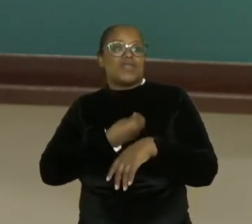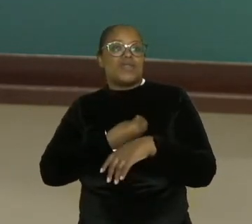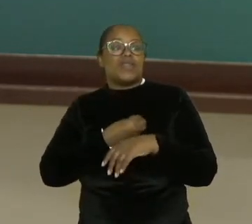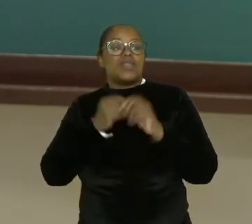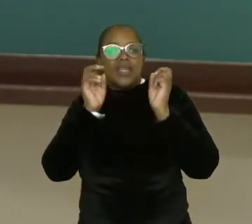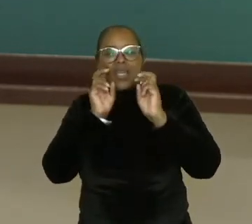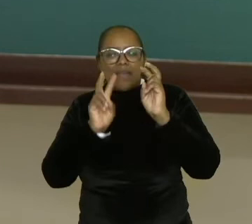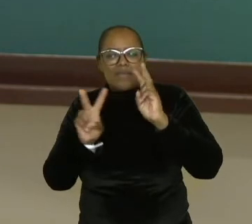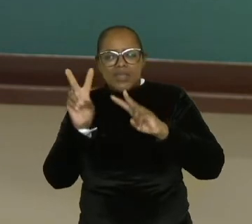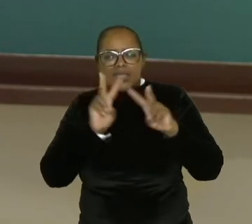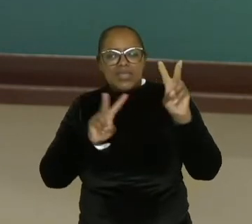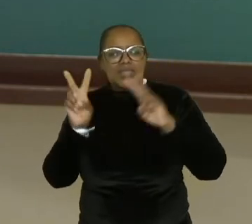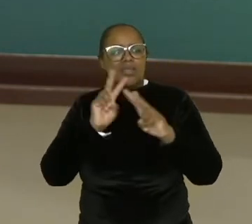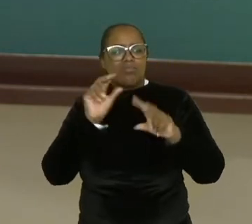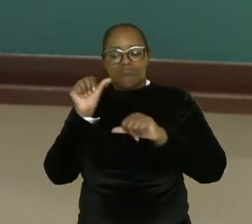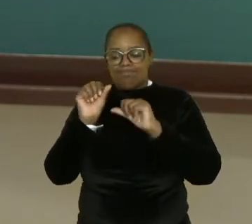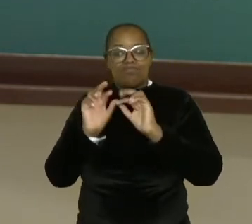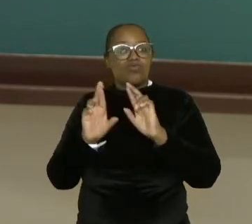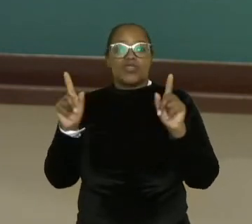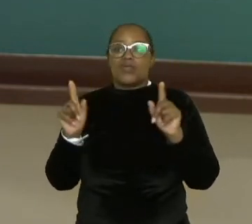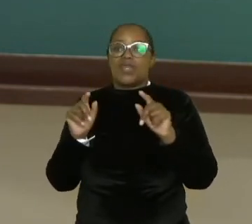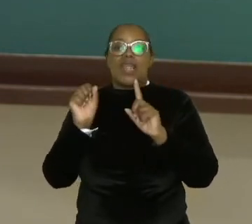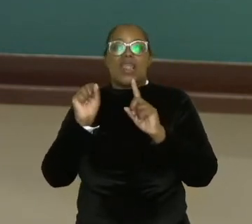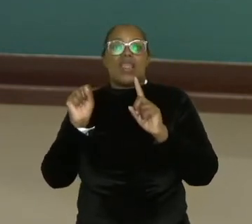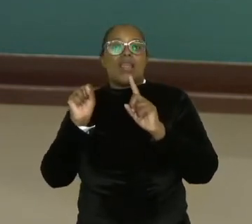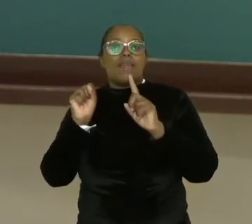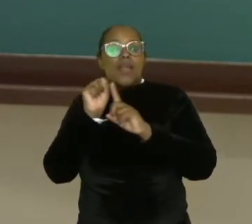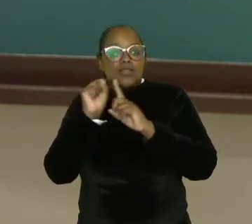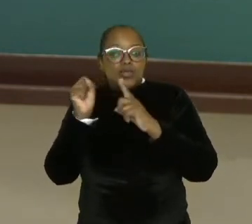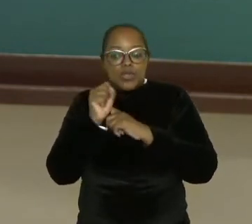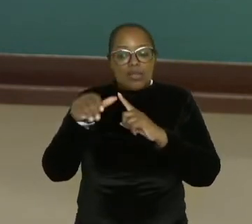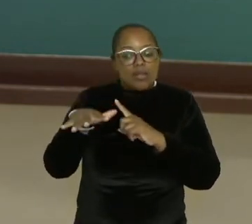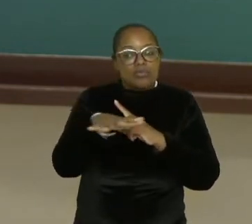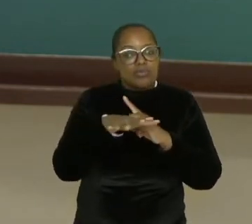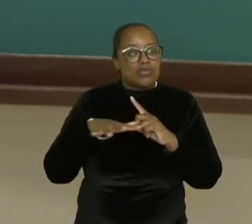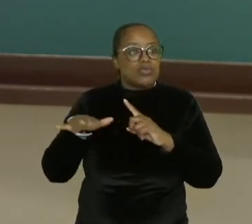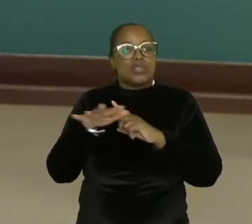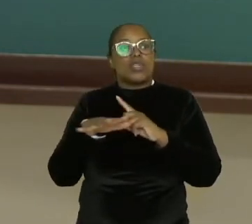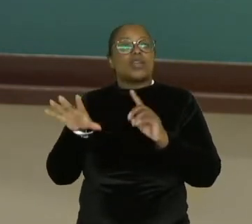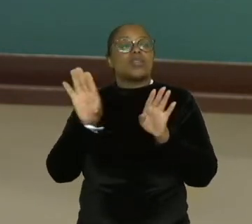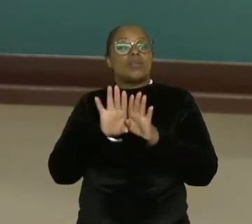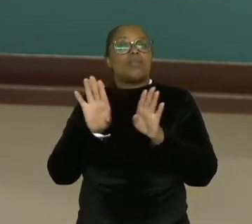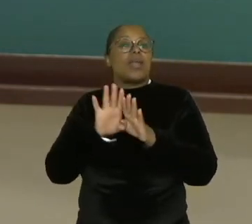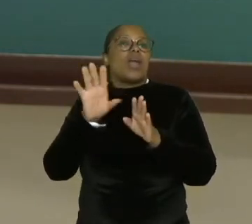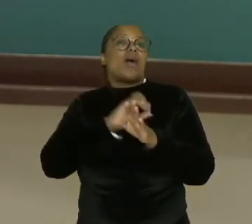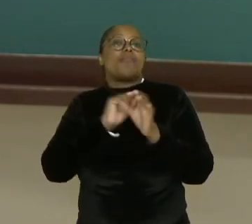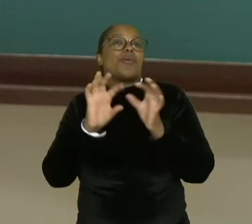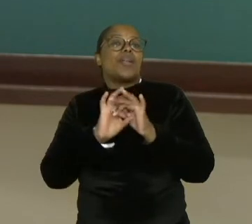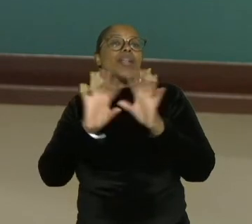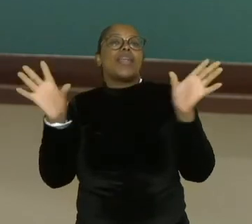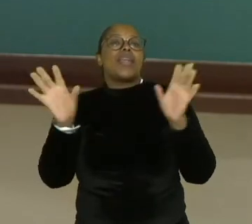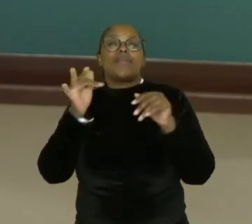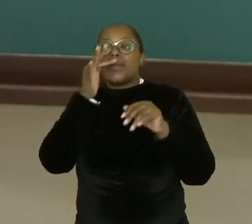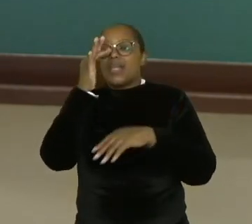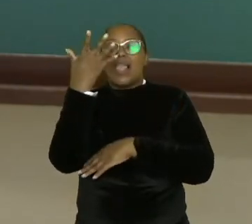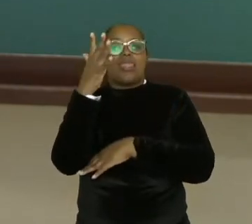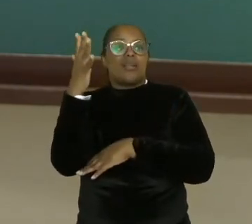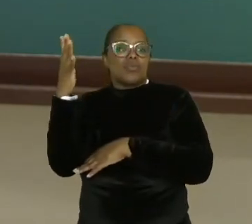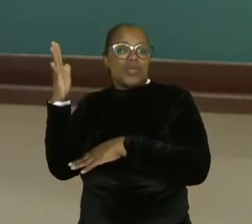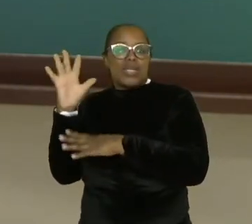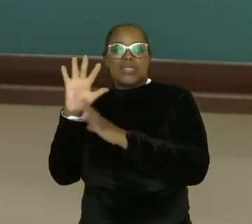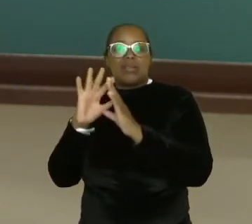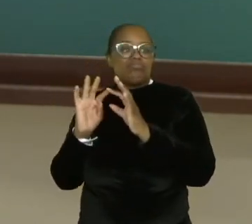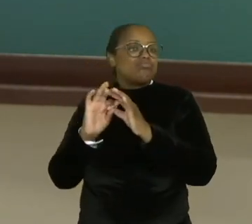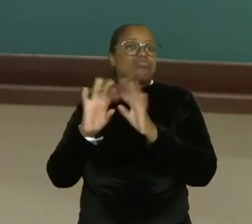visão materialista da sociedade, capitalista, e propunha liberdade, amor livre e o retorno à natureza. Então, lá em